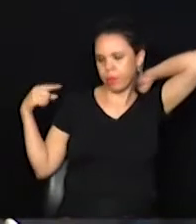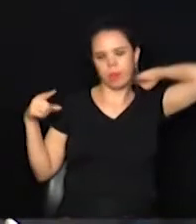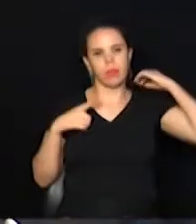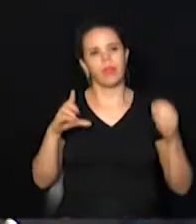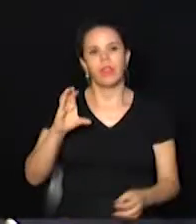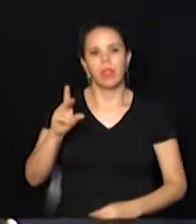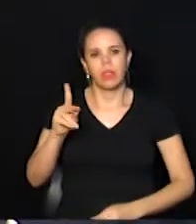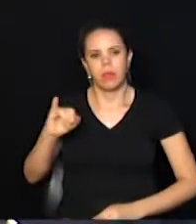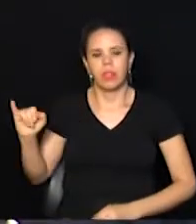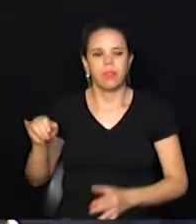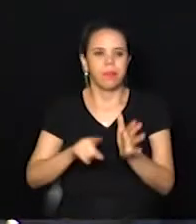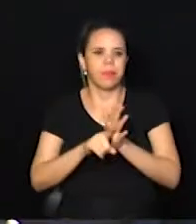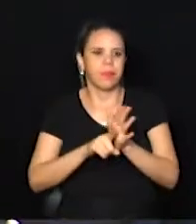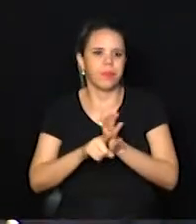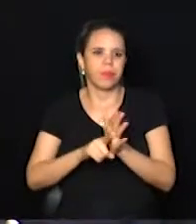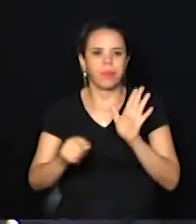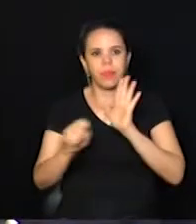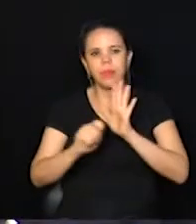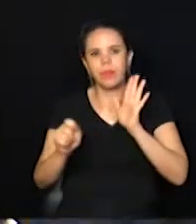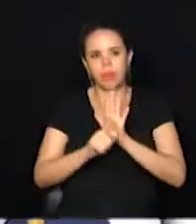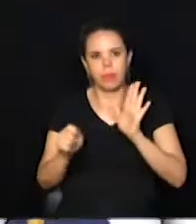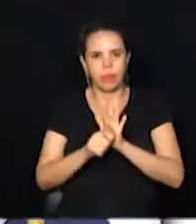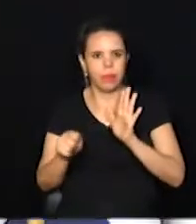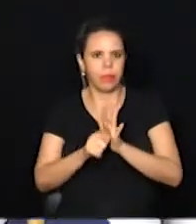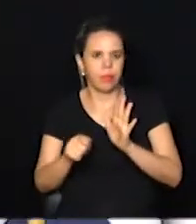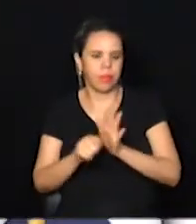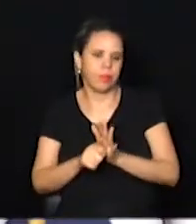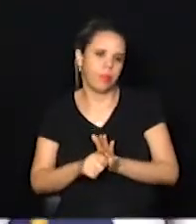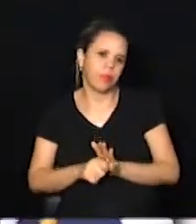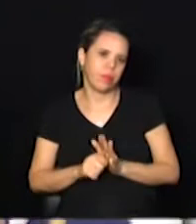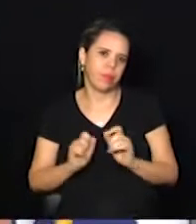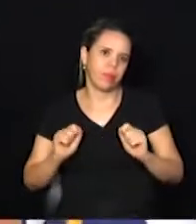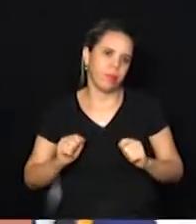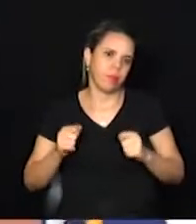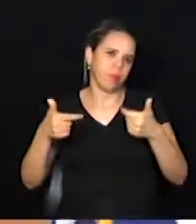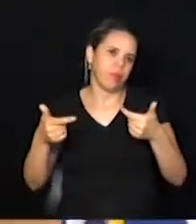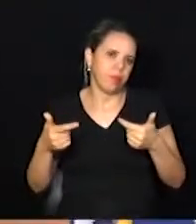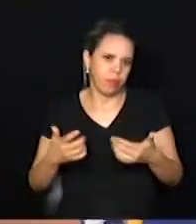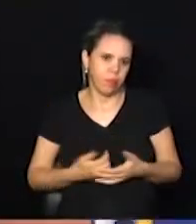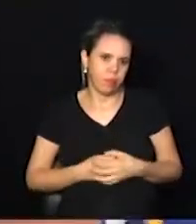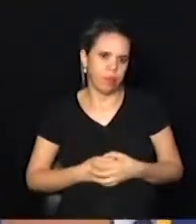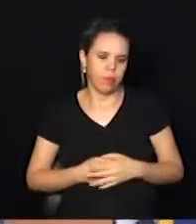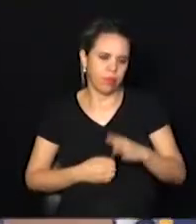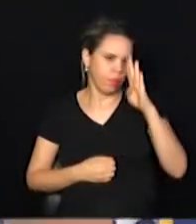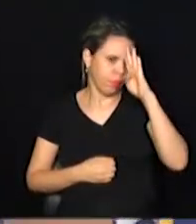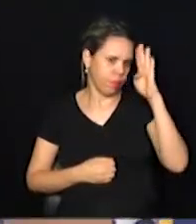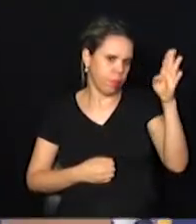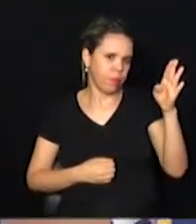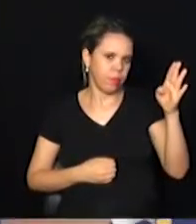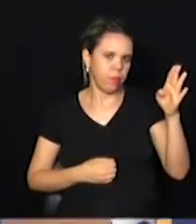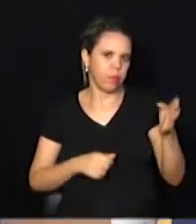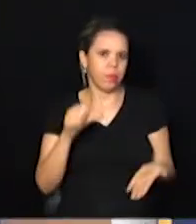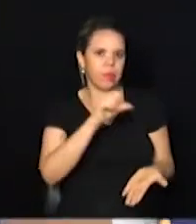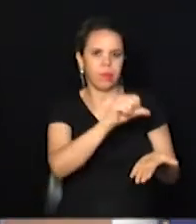CPI do narcotráfico lá na Assembleia, e principalmente em relação a essa região.